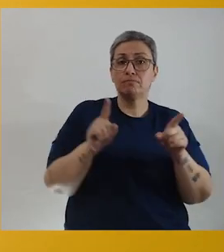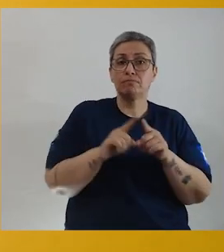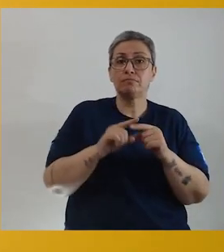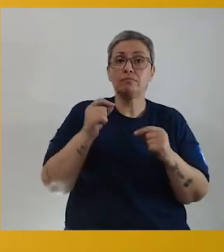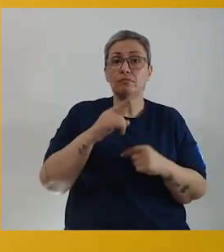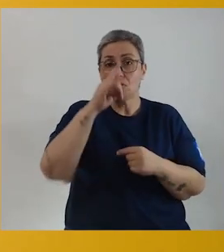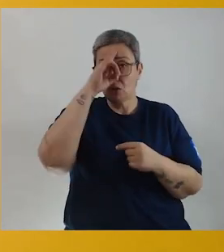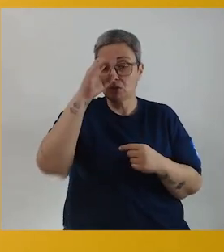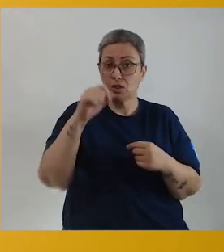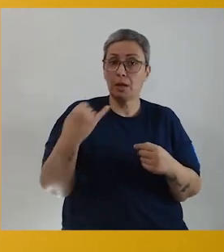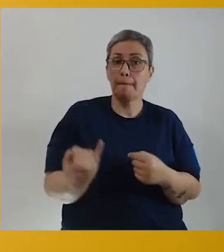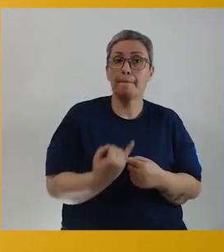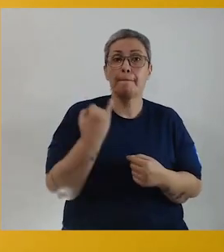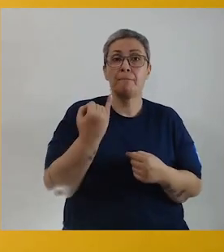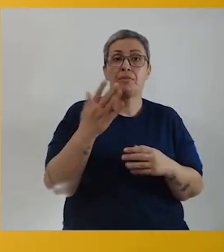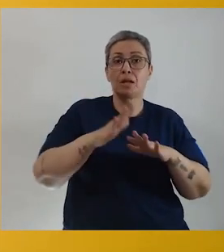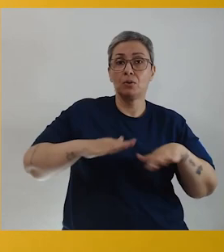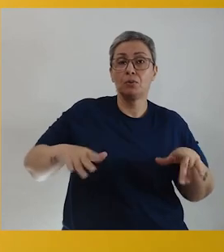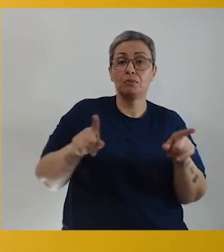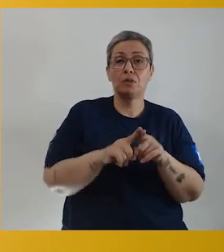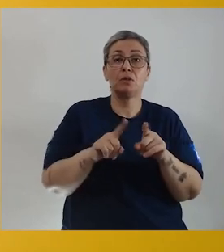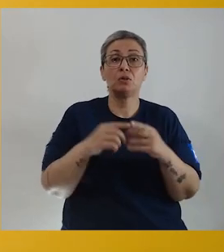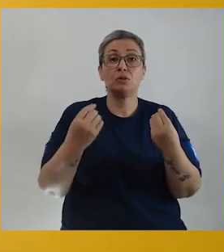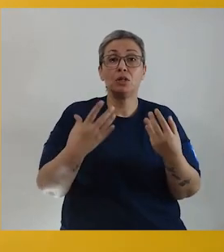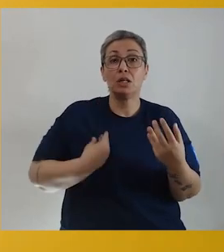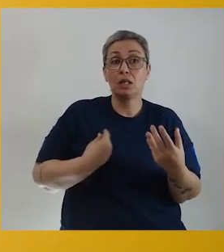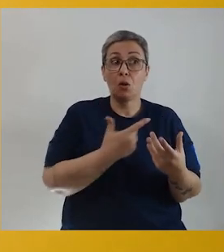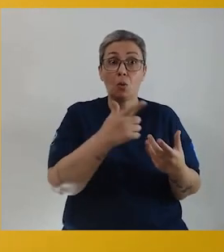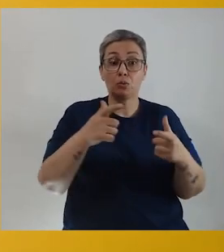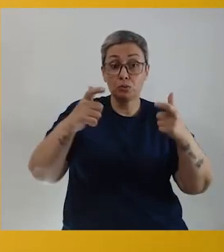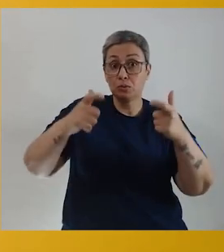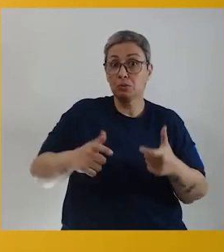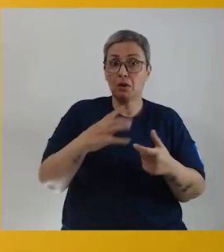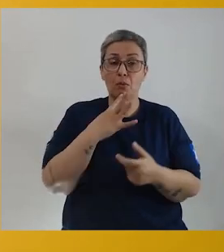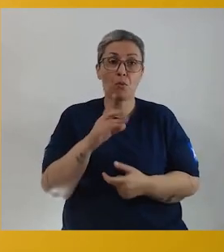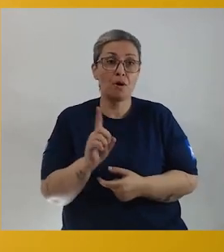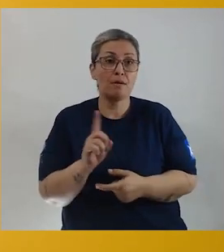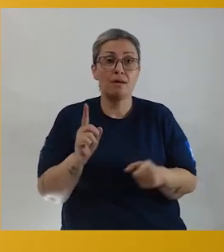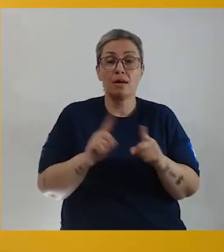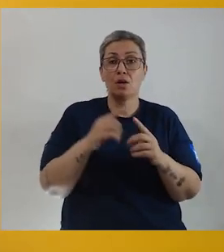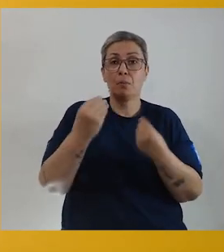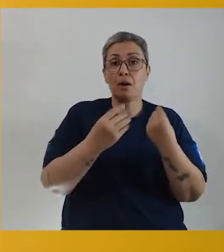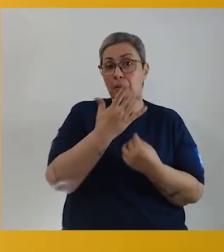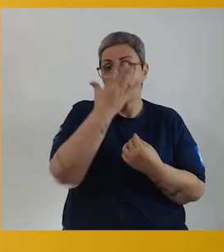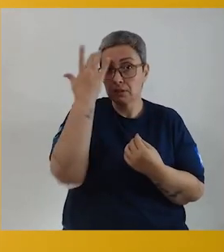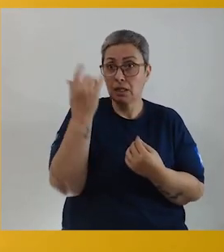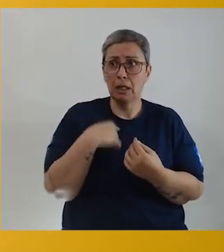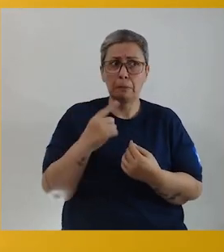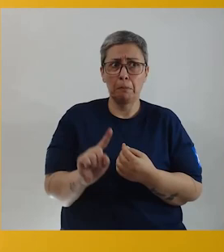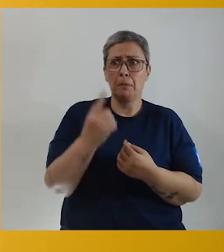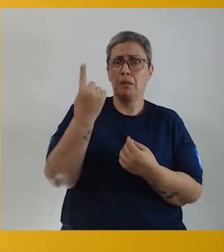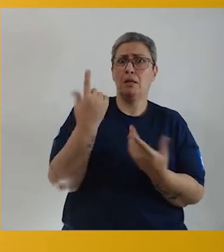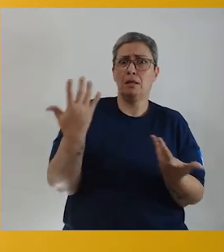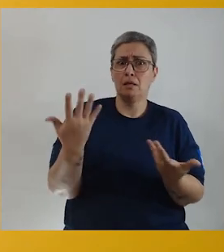desafio, esse dia, né, tão importante para essa criança, de estar num outro espaço que ela não conhece, com pessoas que ela